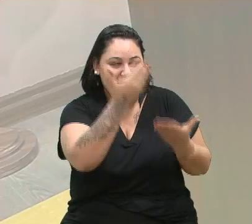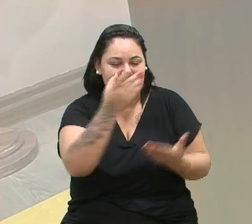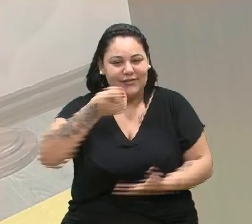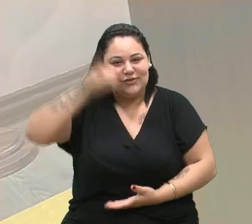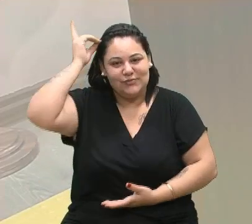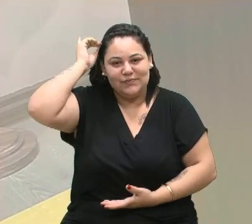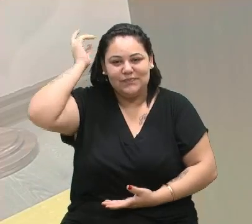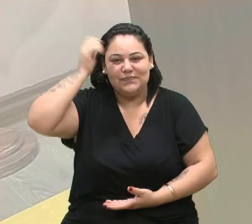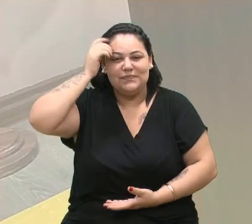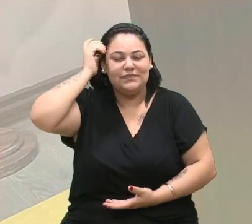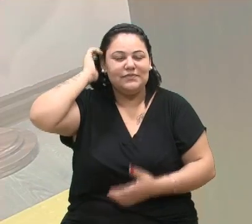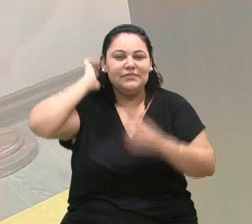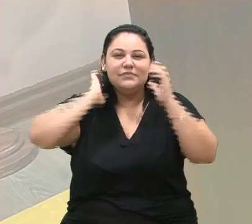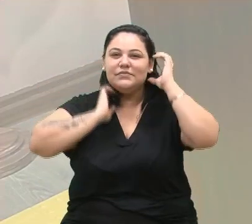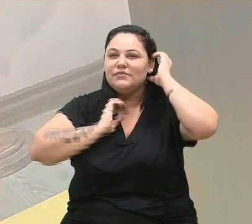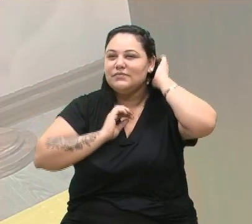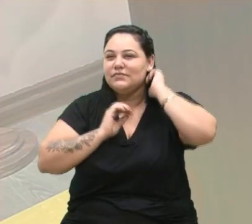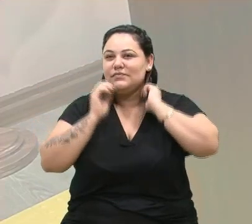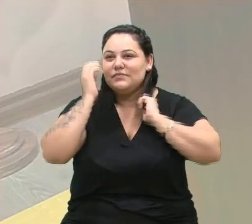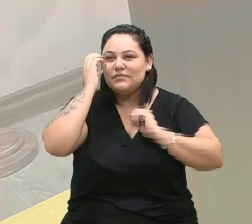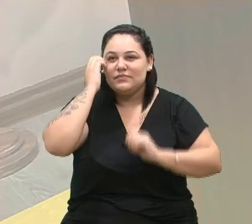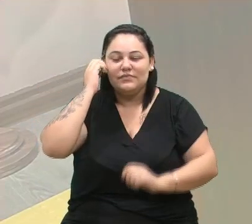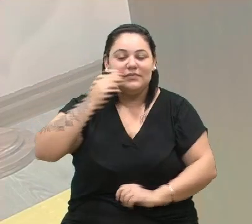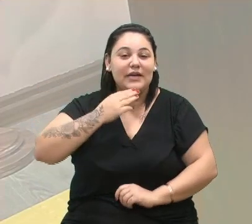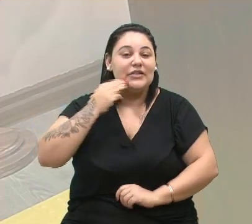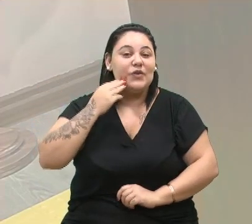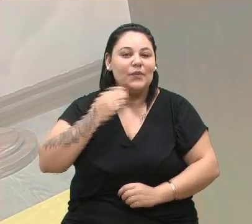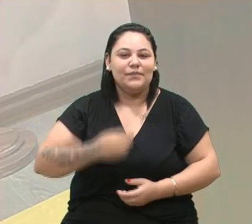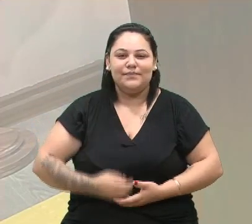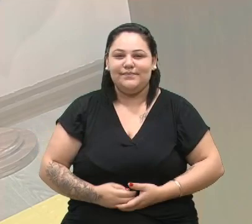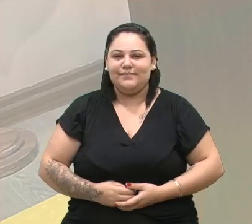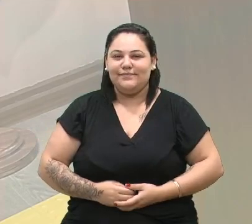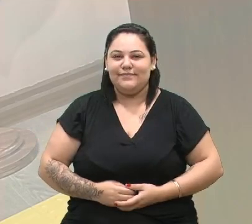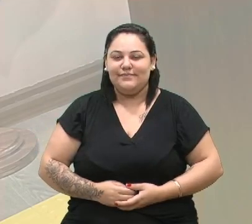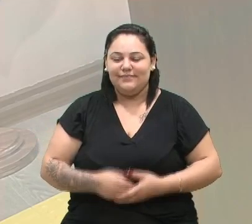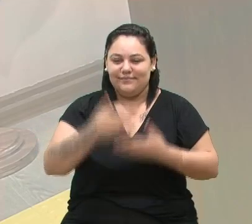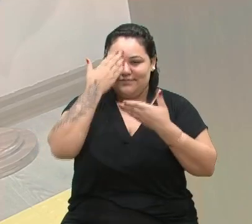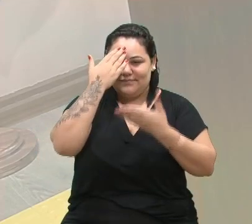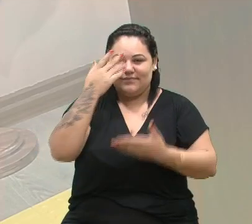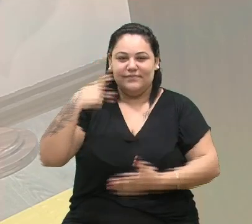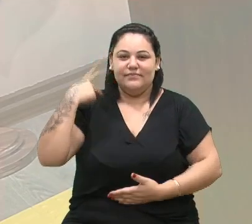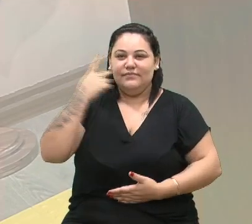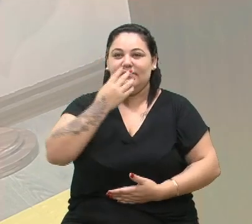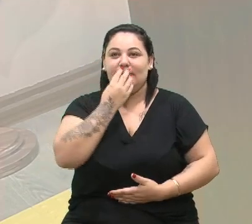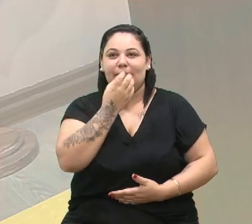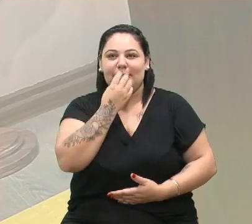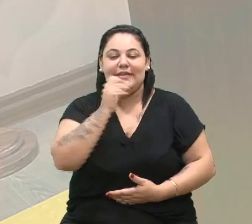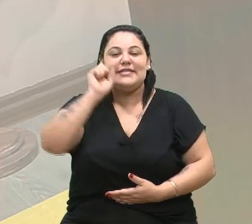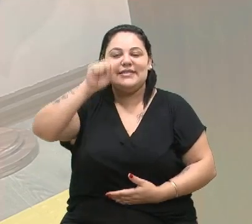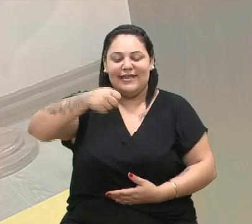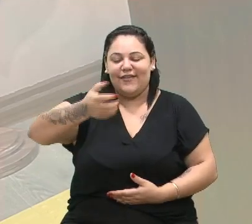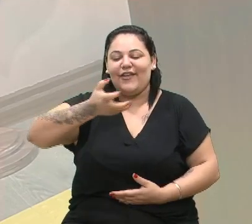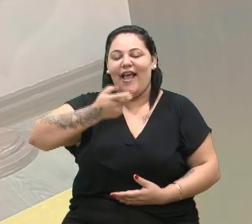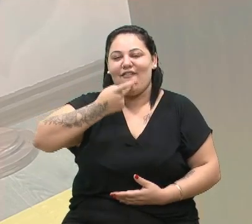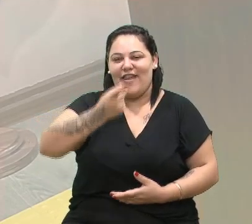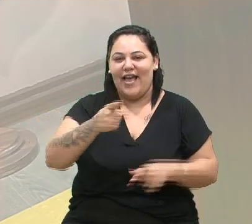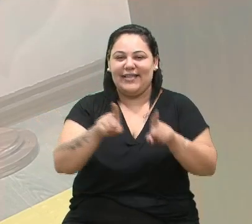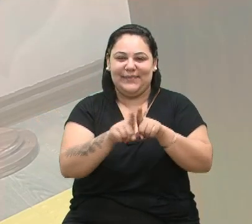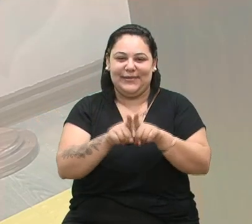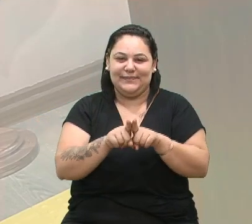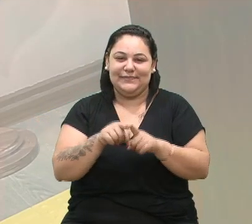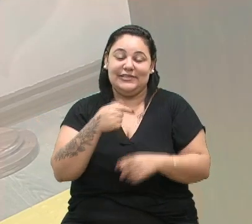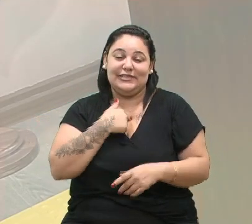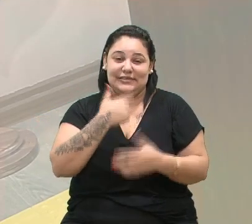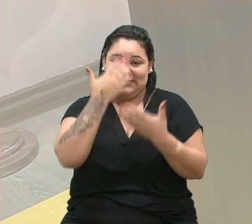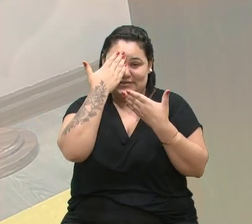Gil. Colega Marisol. Obrigada, vereador Camilles. Eu queria assim me manifestar e agradeço, né,